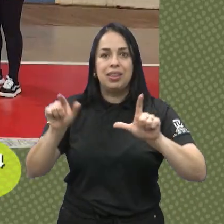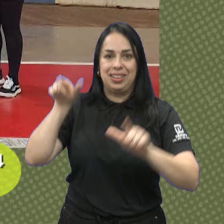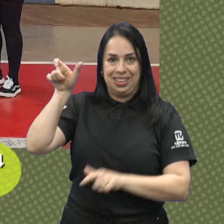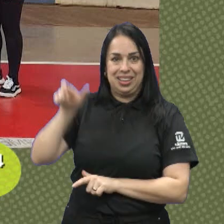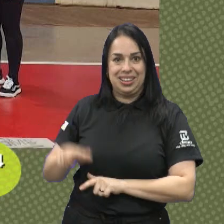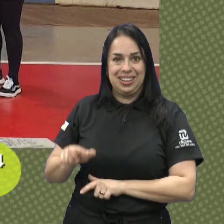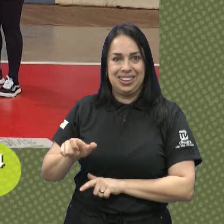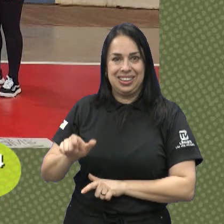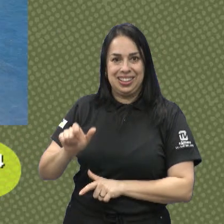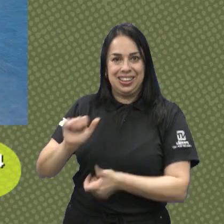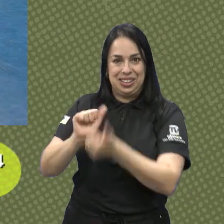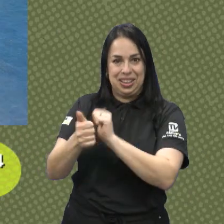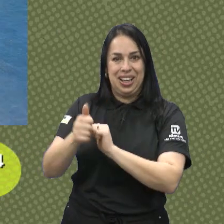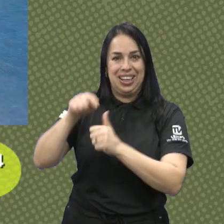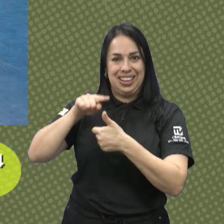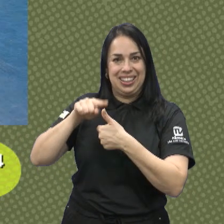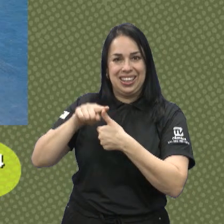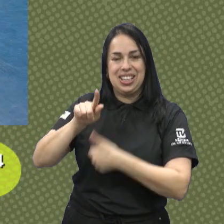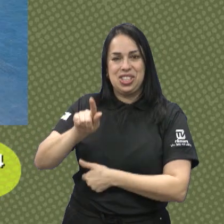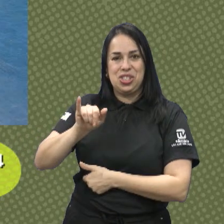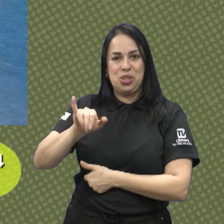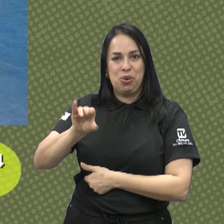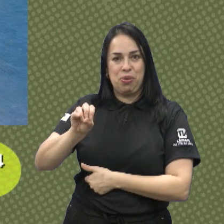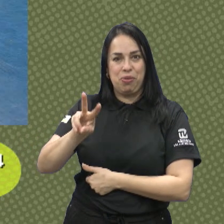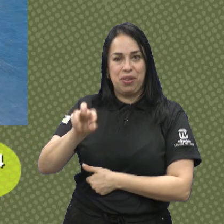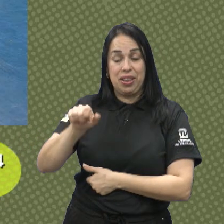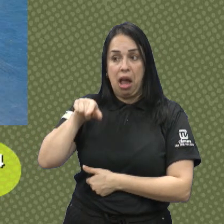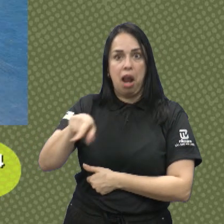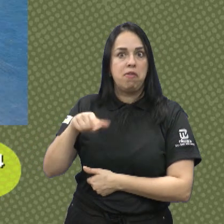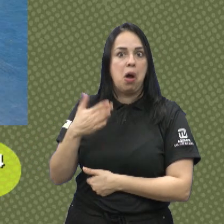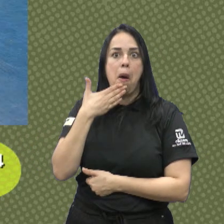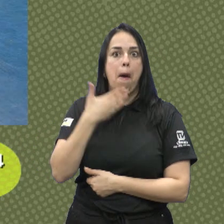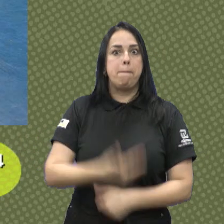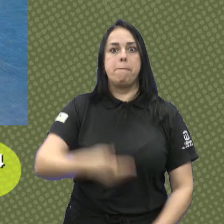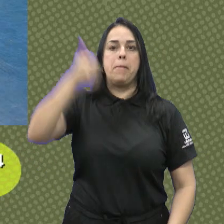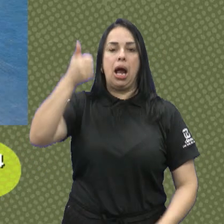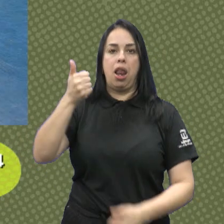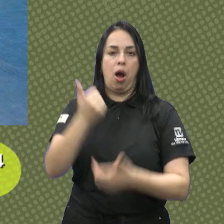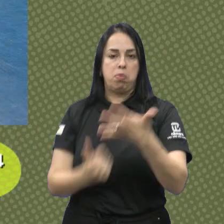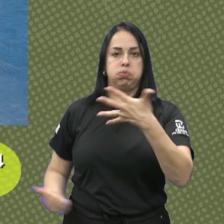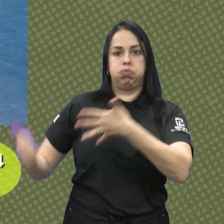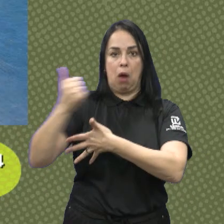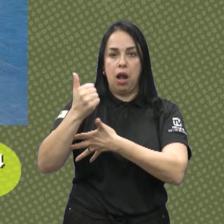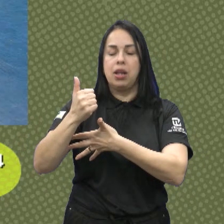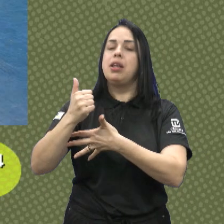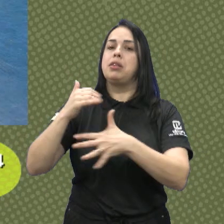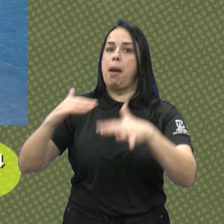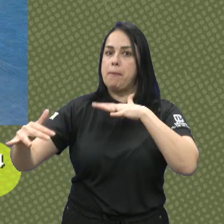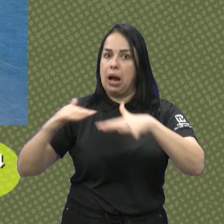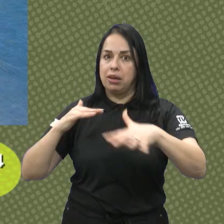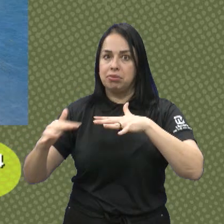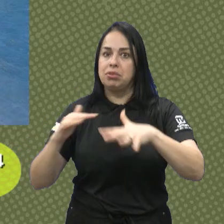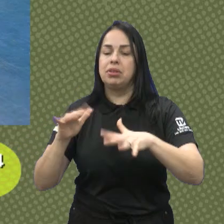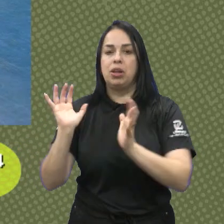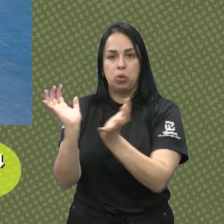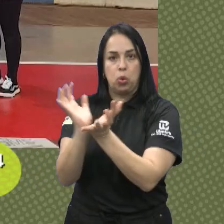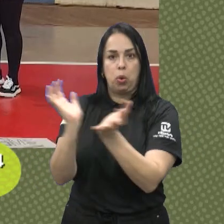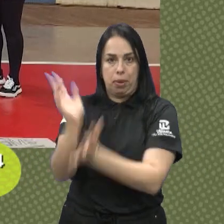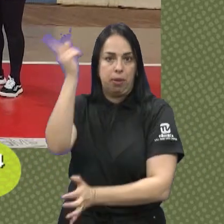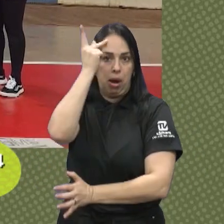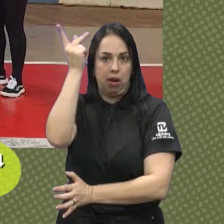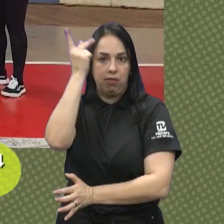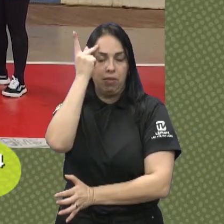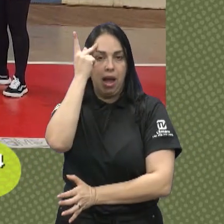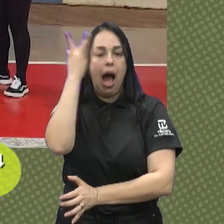a atleta Giovana Machado, ela foi eleita a MVP da partida. As meninas da seleção paulista voltam à